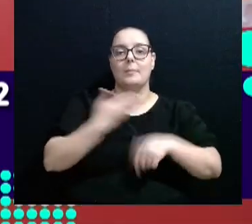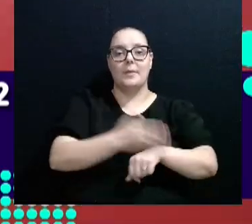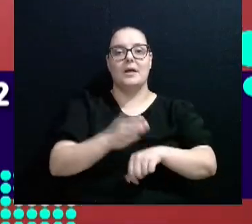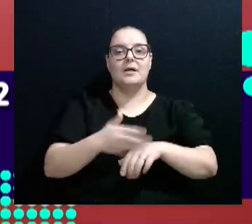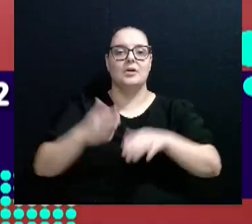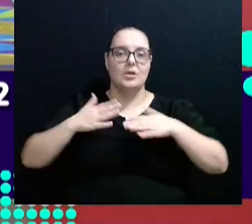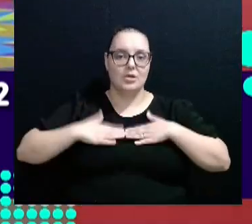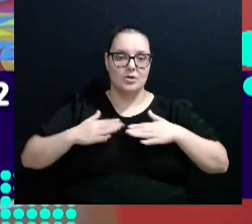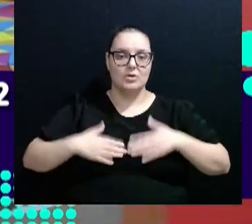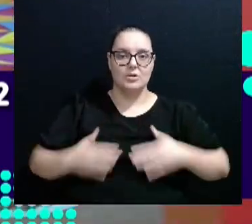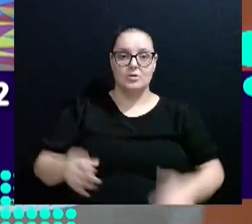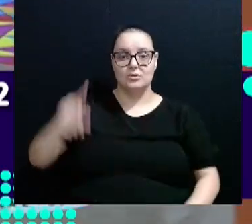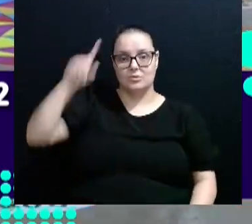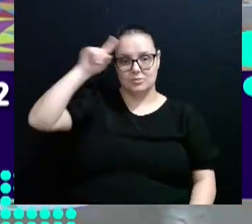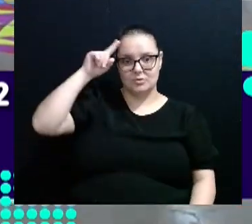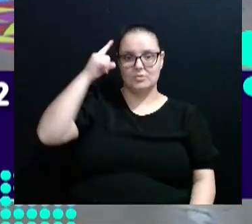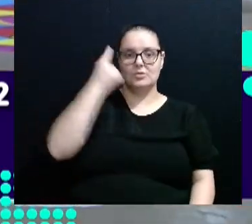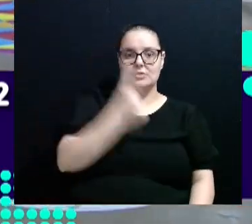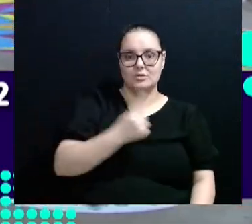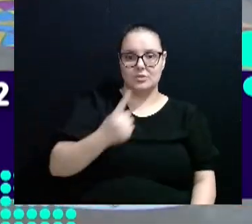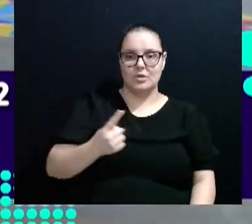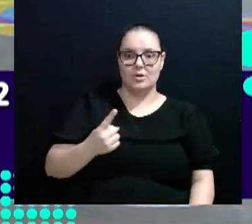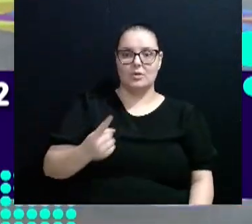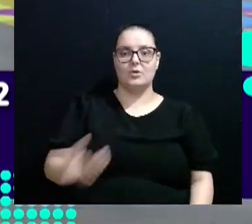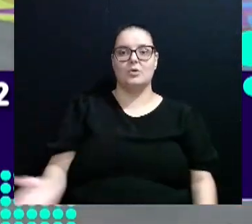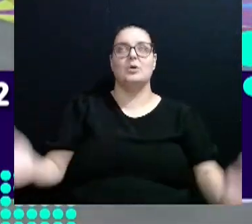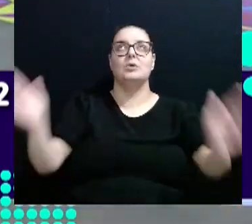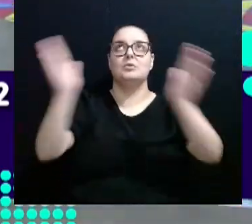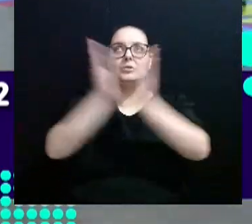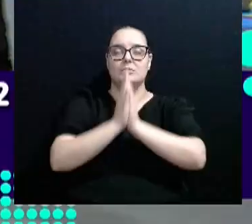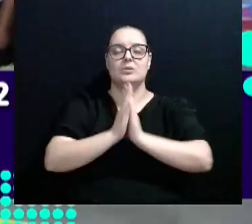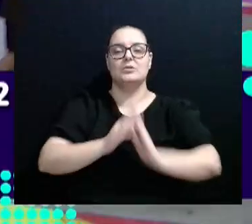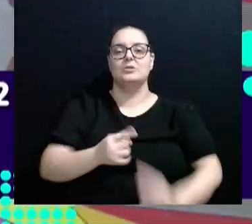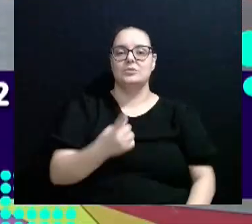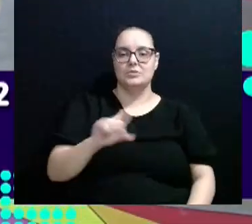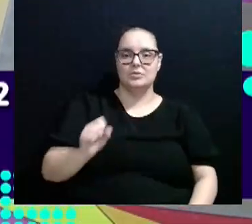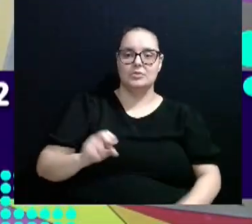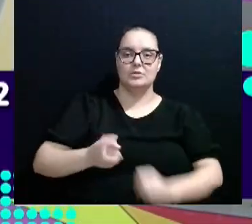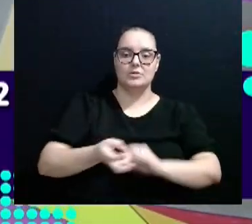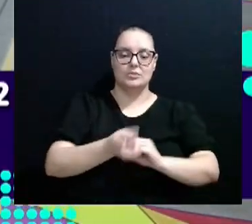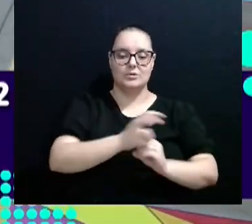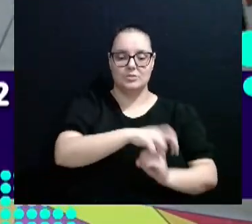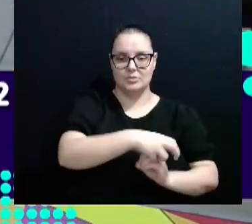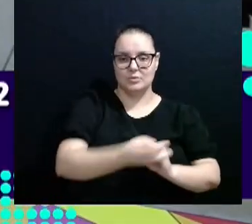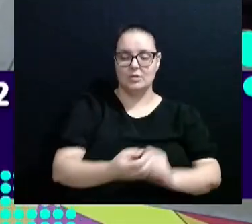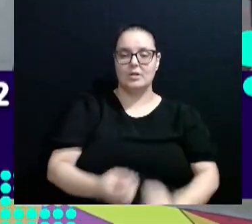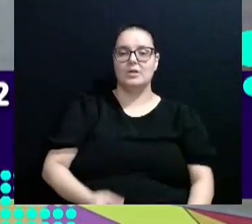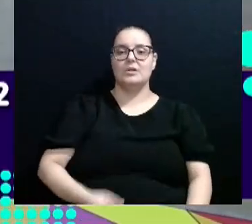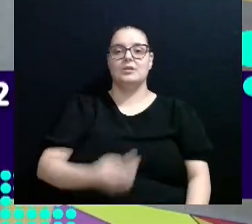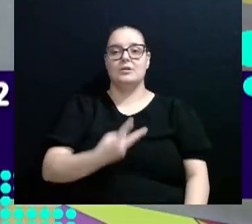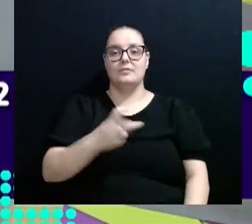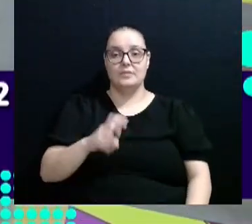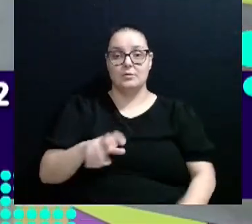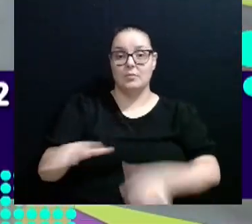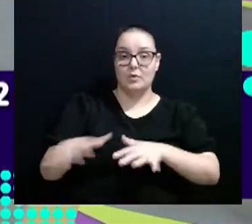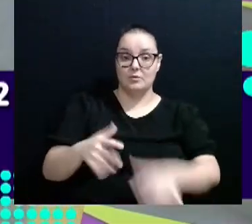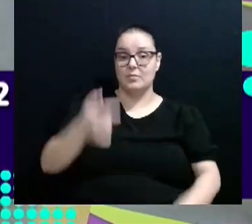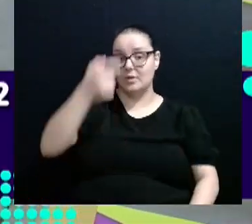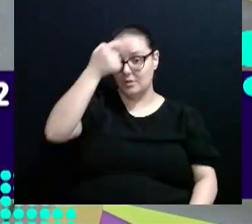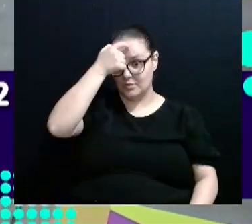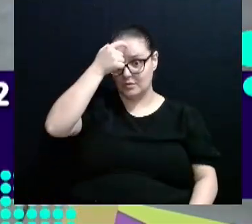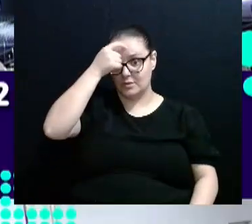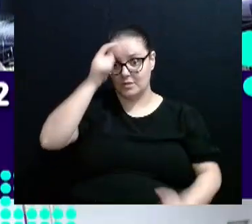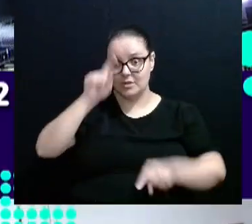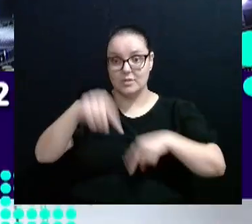dias 11 com yoga, 18 com pilates, dia 25 movimento consciente e também outra programação